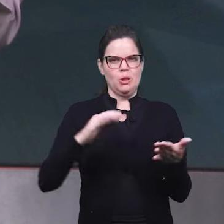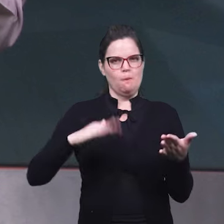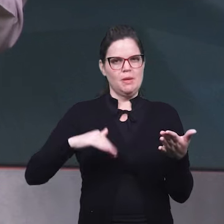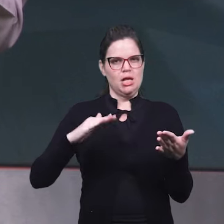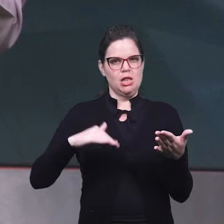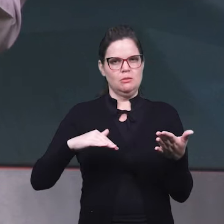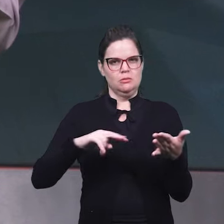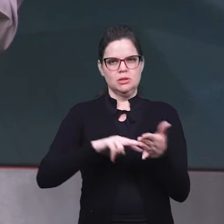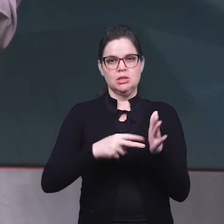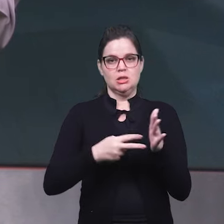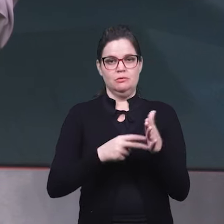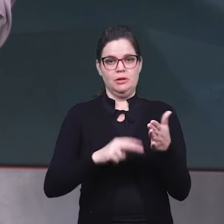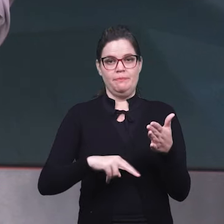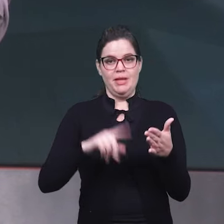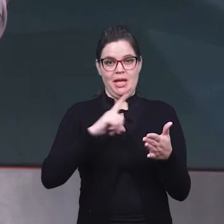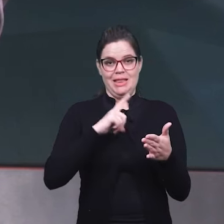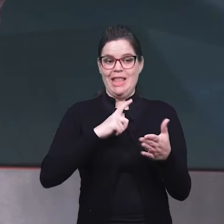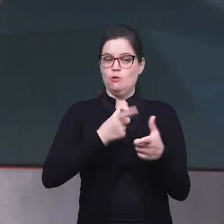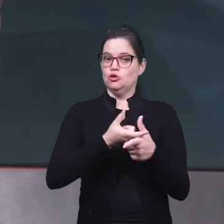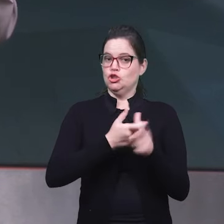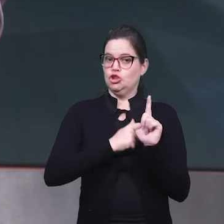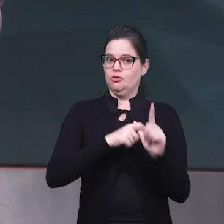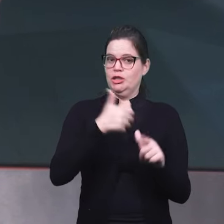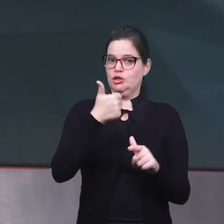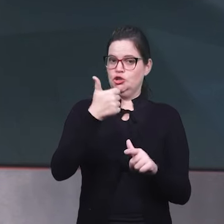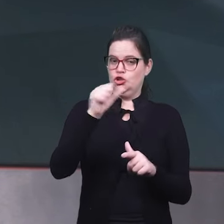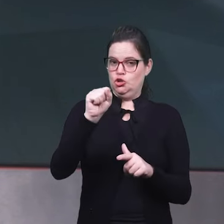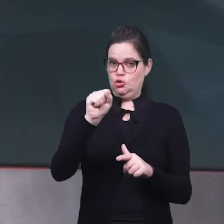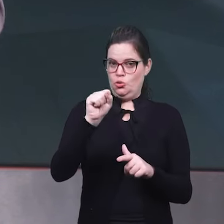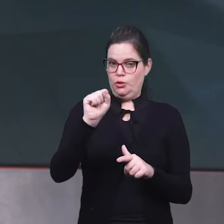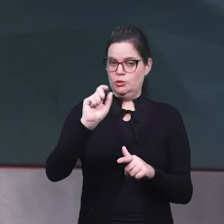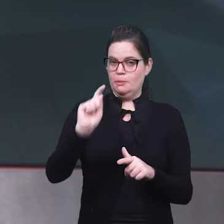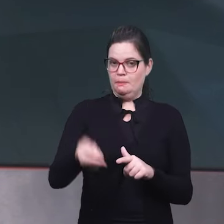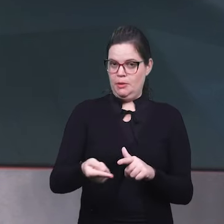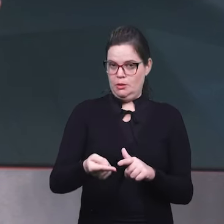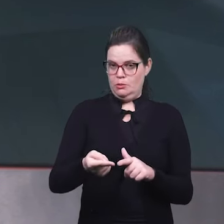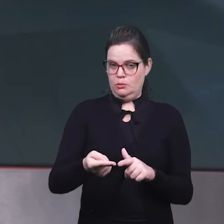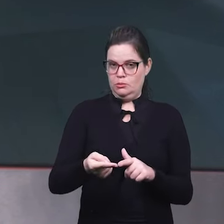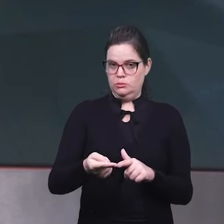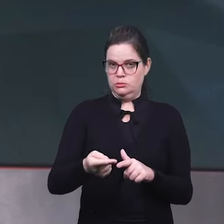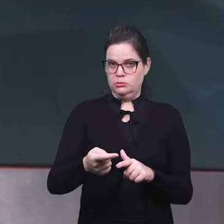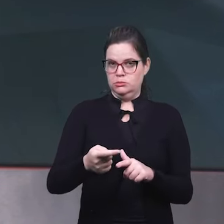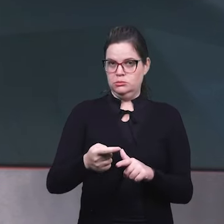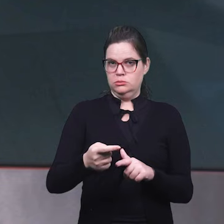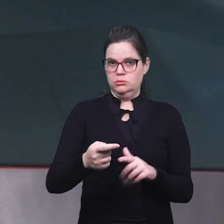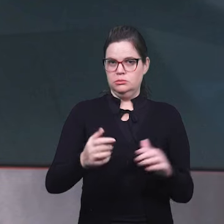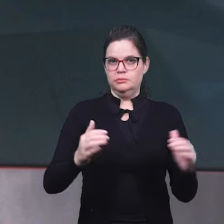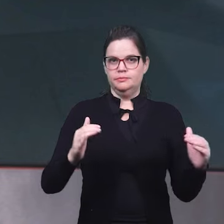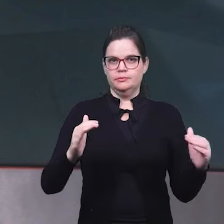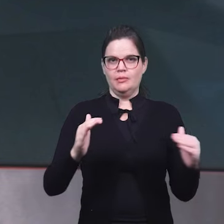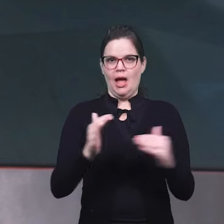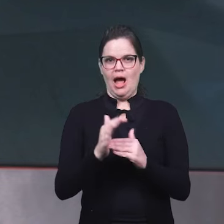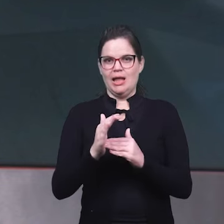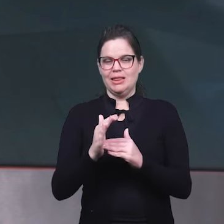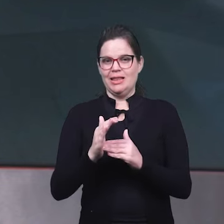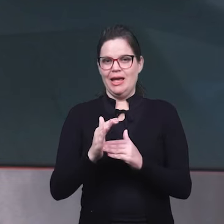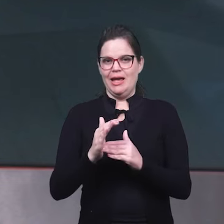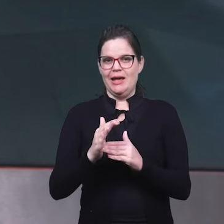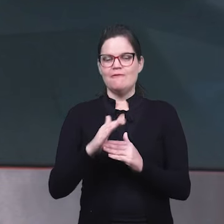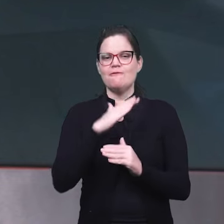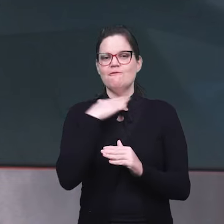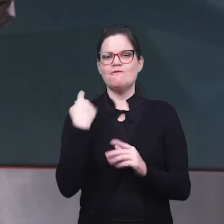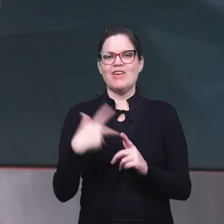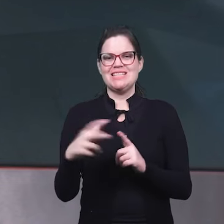que dos 18 de dívida que você comprou, você gerou dívida. Até o vencimento, não é uma dívida, você não